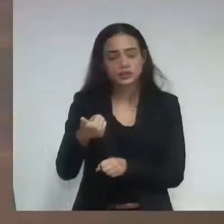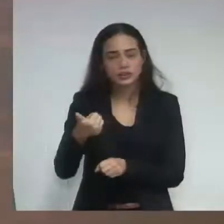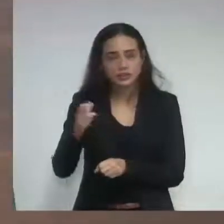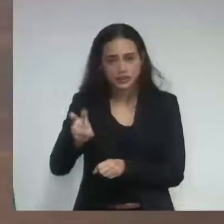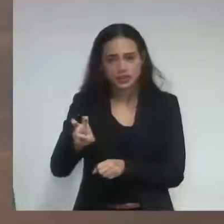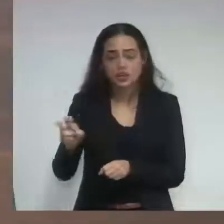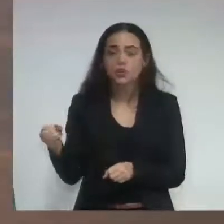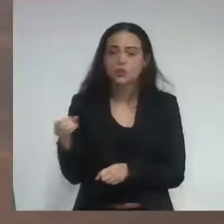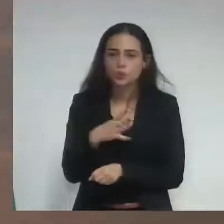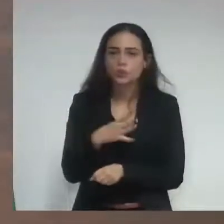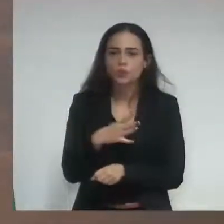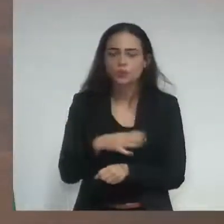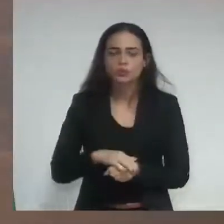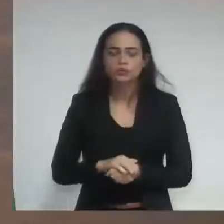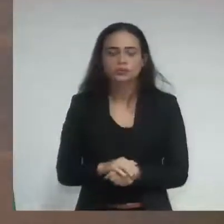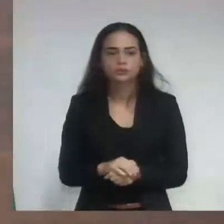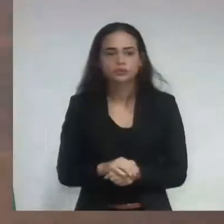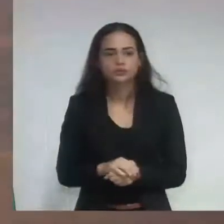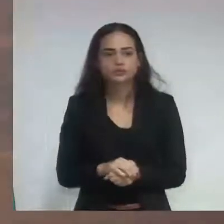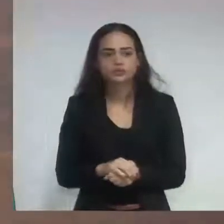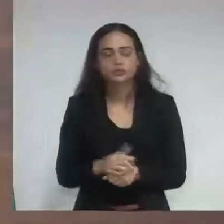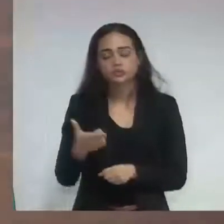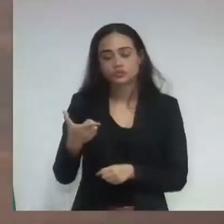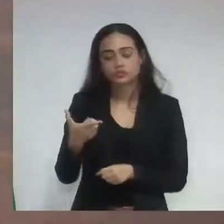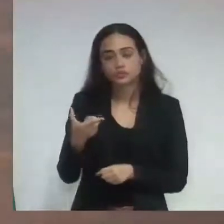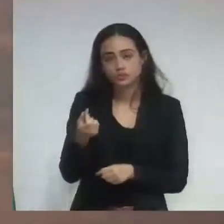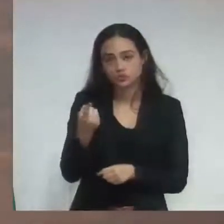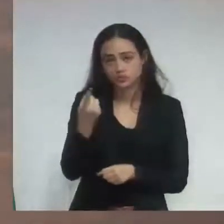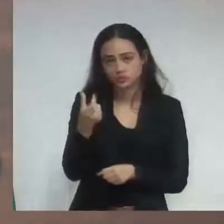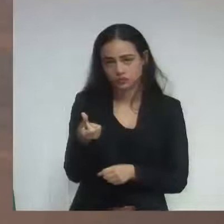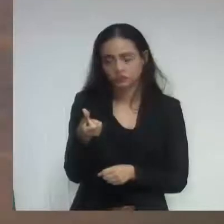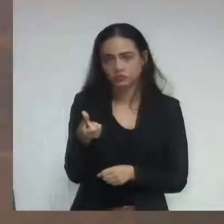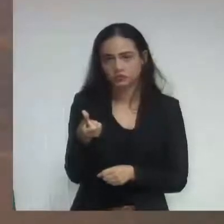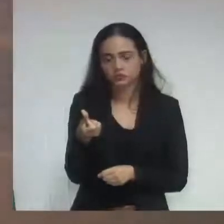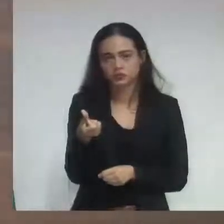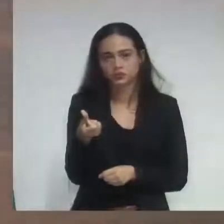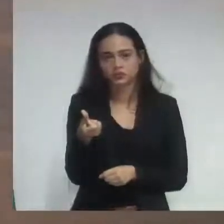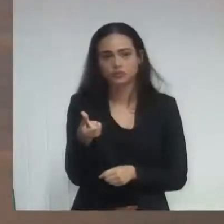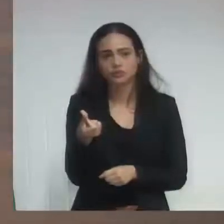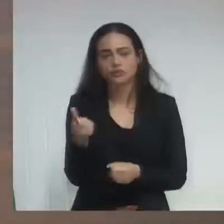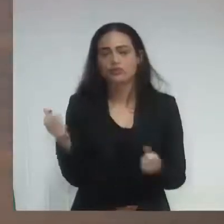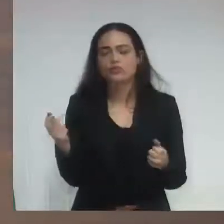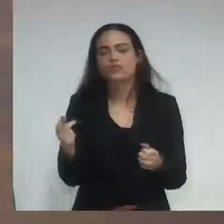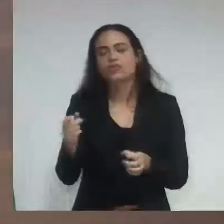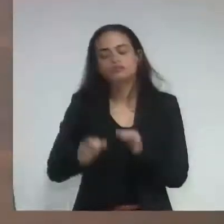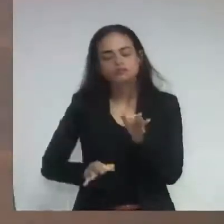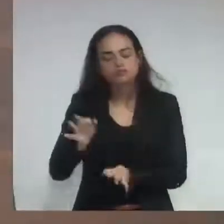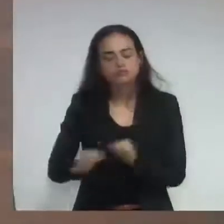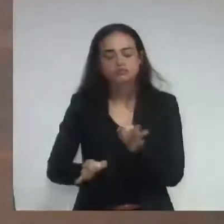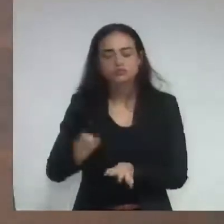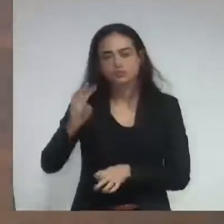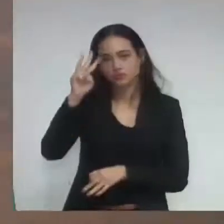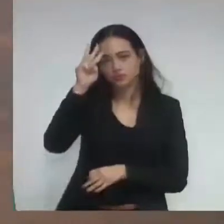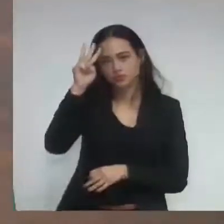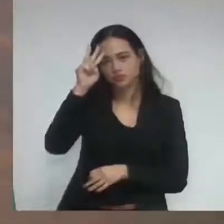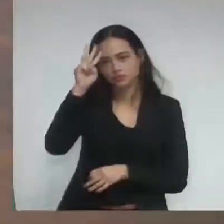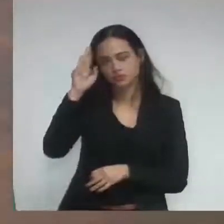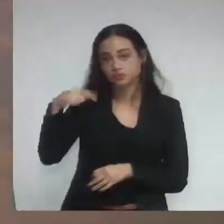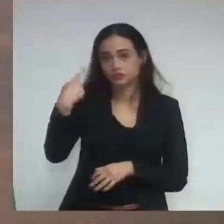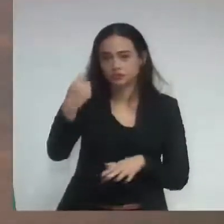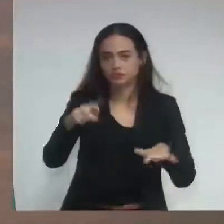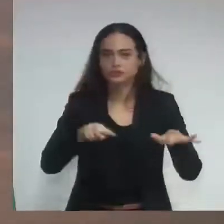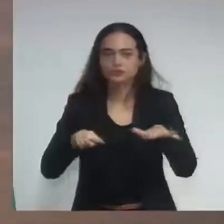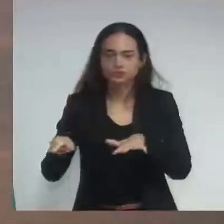um julgamento de um recurso, e esse de 2016 será julgado na terça-feira da semana que